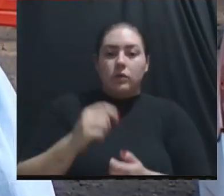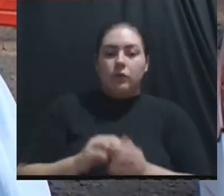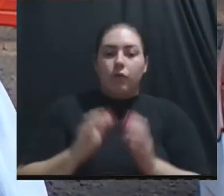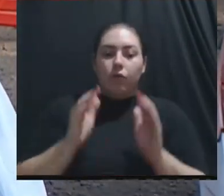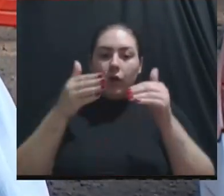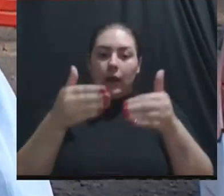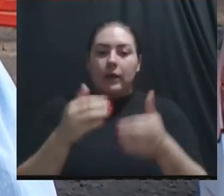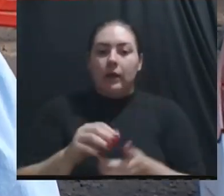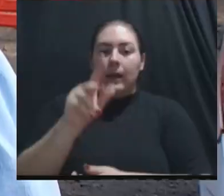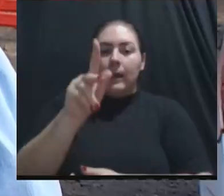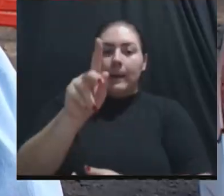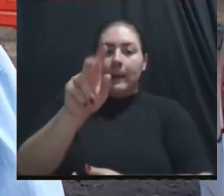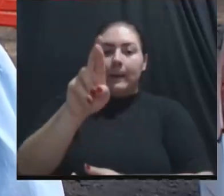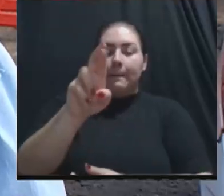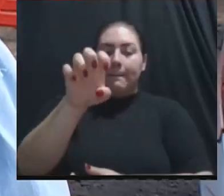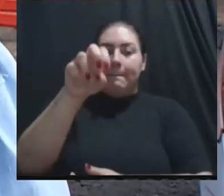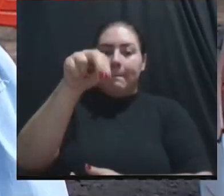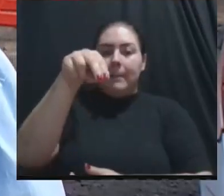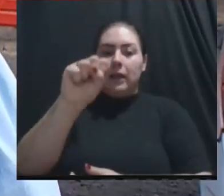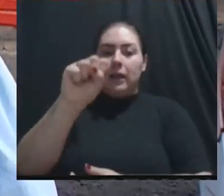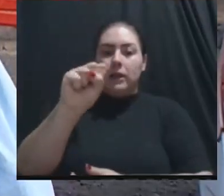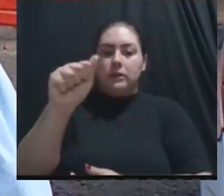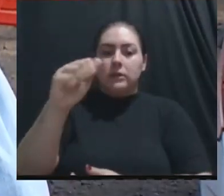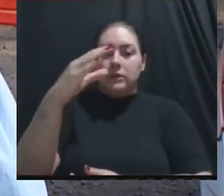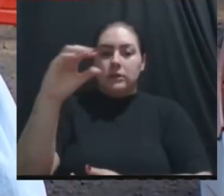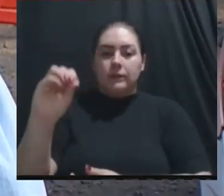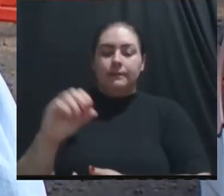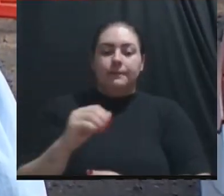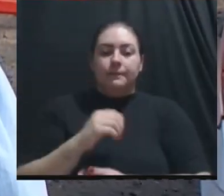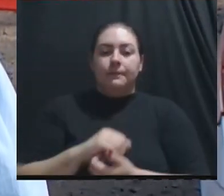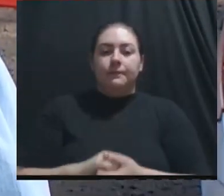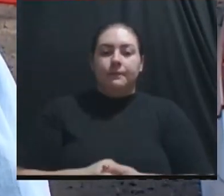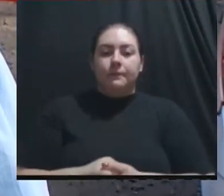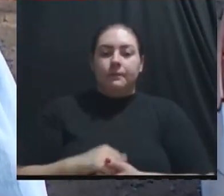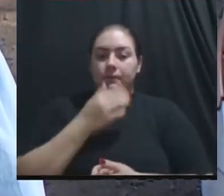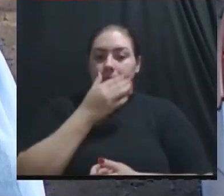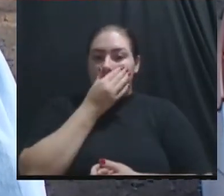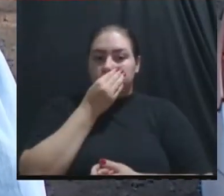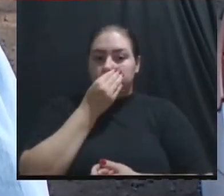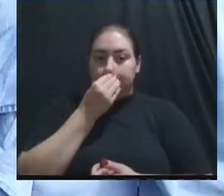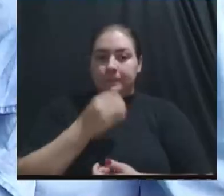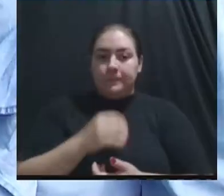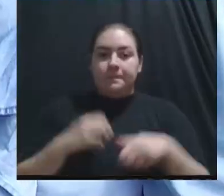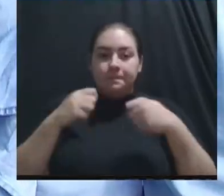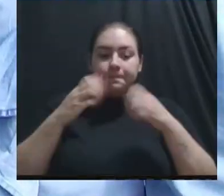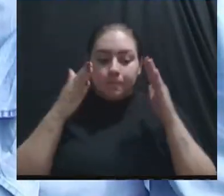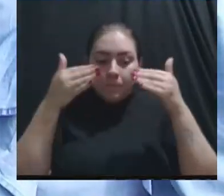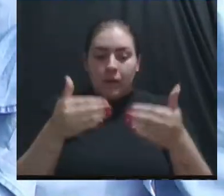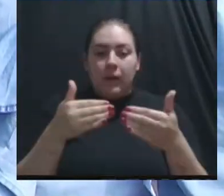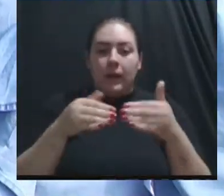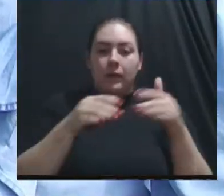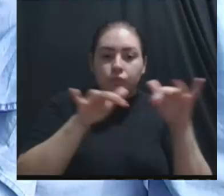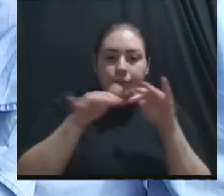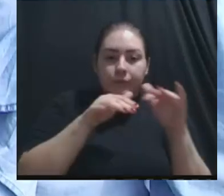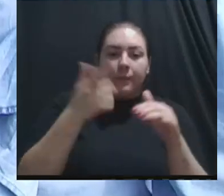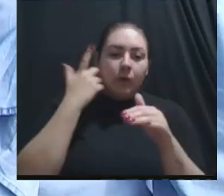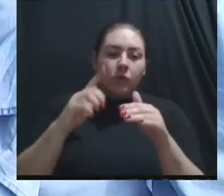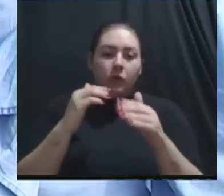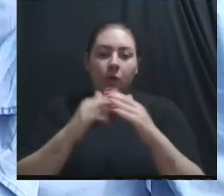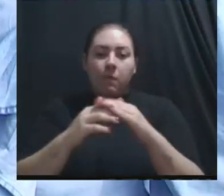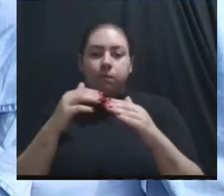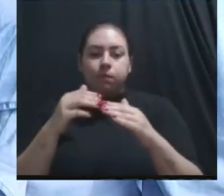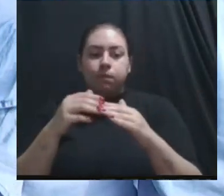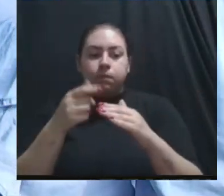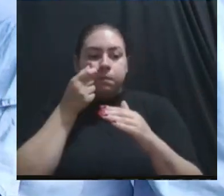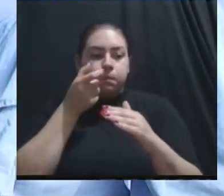precisa então fazer esse pré-cadastro aí no site. Isso mesmo, pré-cadastro no site para poder dar o lance. Tá certo, então, Thaís, muito obrigada